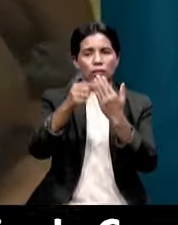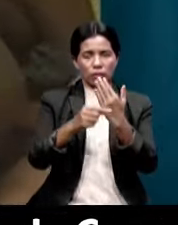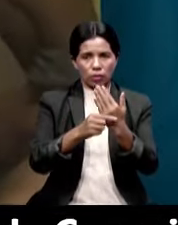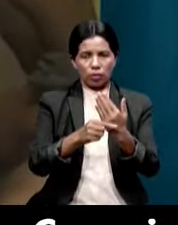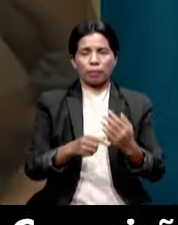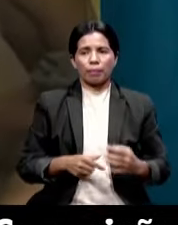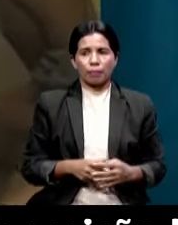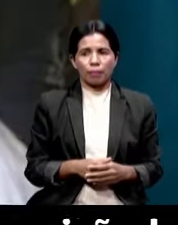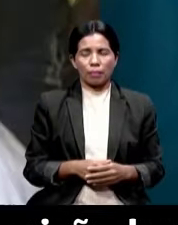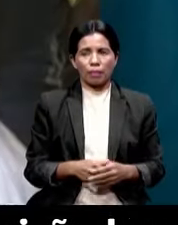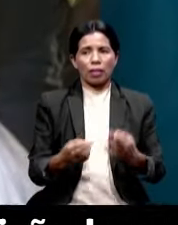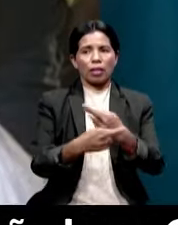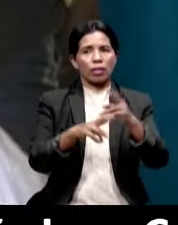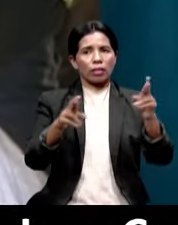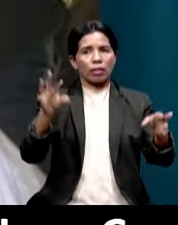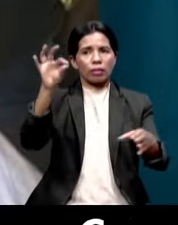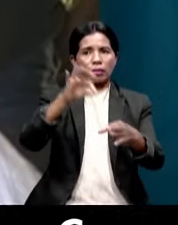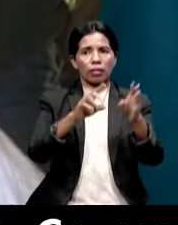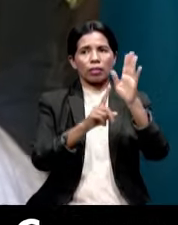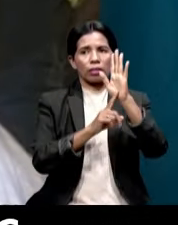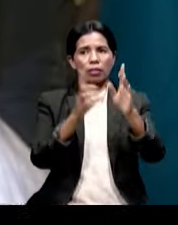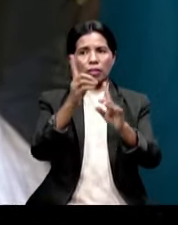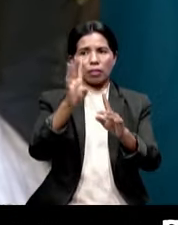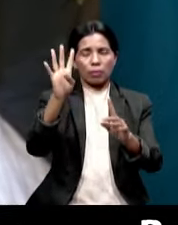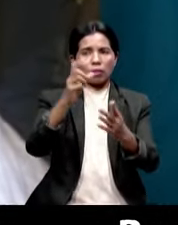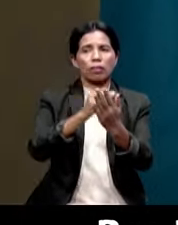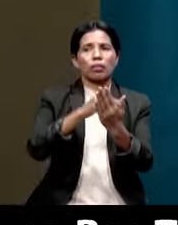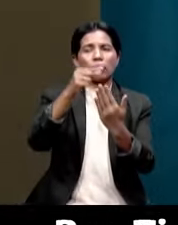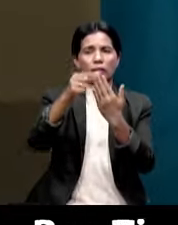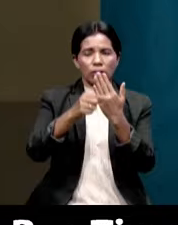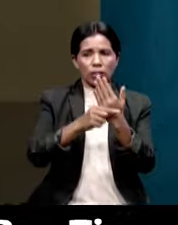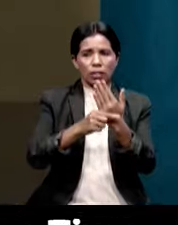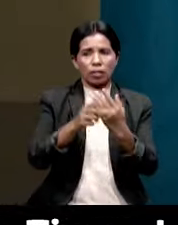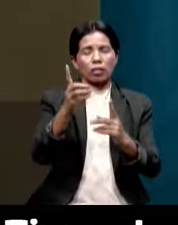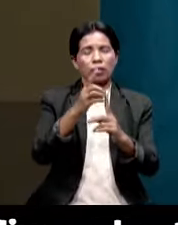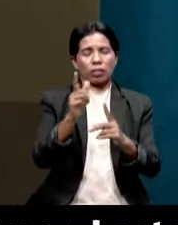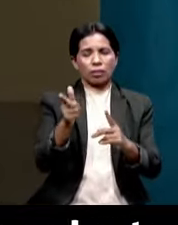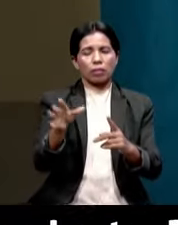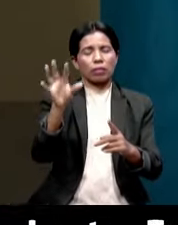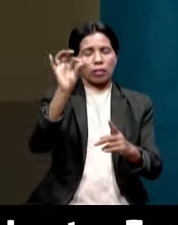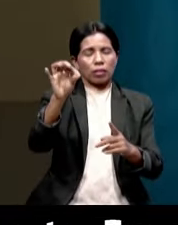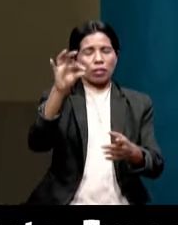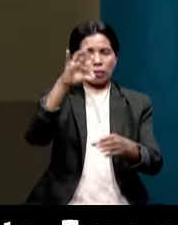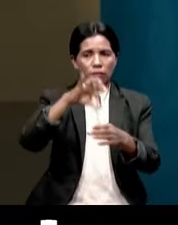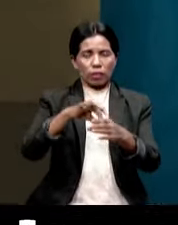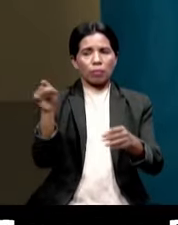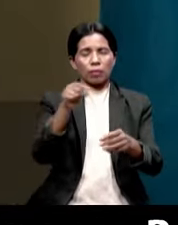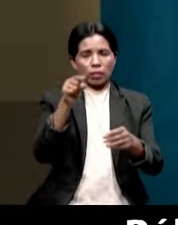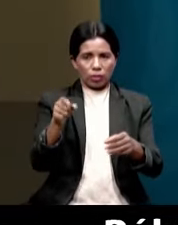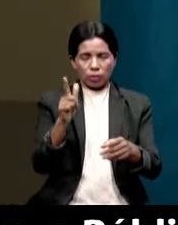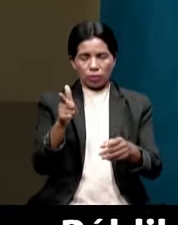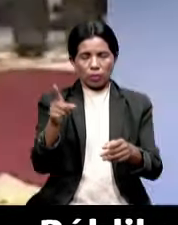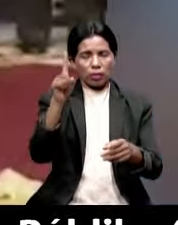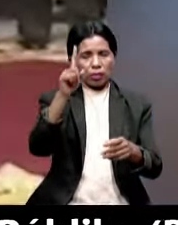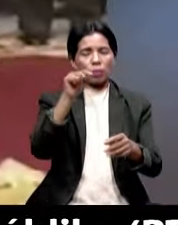sianul resensia. Resultadu votasang nebe fosai iha lorong hat fulan stembur ringwida atu siya sianul resensia hatudu votante ho pursentu Ronu resing ida